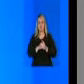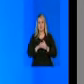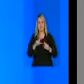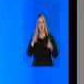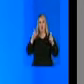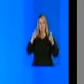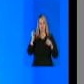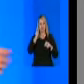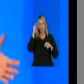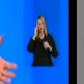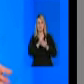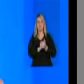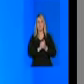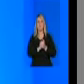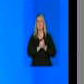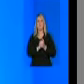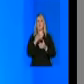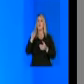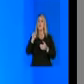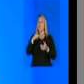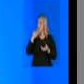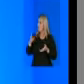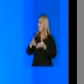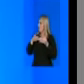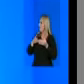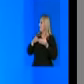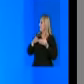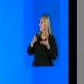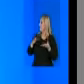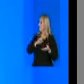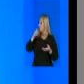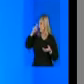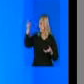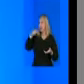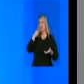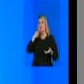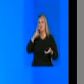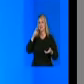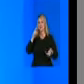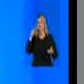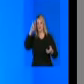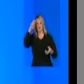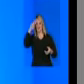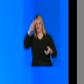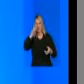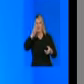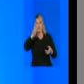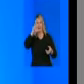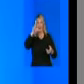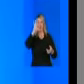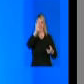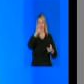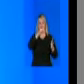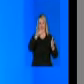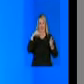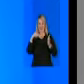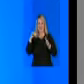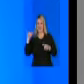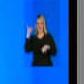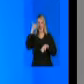alta capacidade. Agora, Pedro Paulo, pelo amor de Deus, esse factoide que vai levar o VLT do aeroporto Santos Dumont